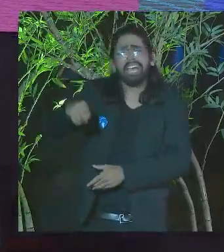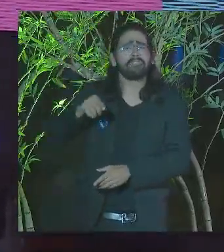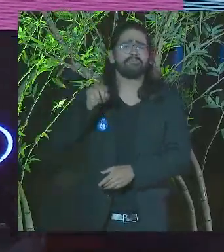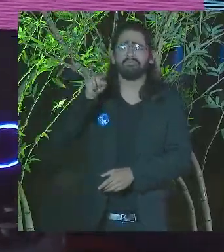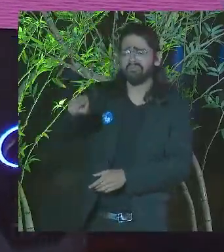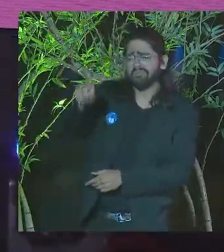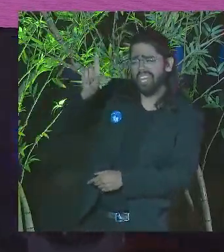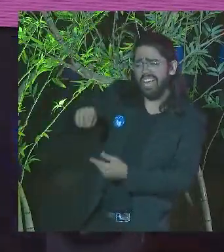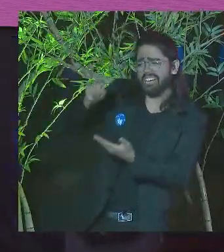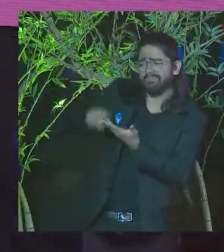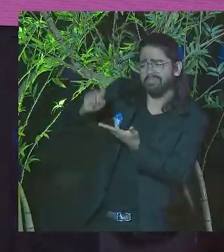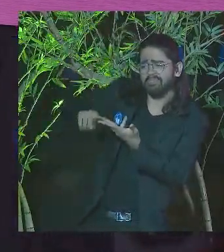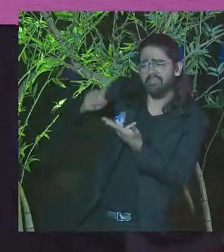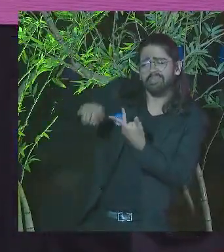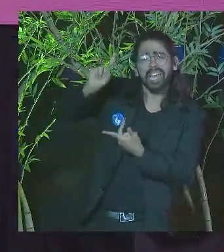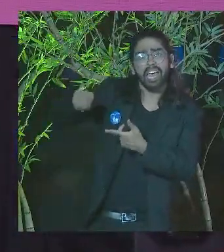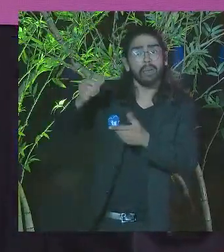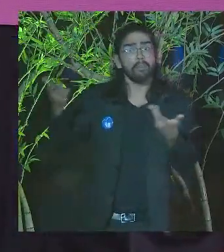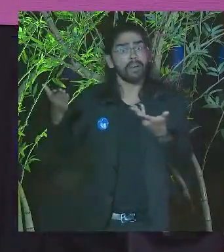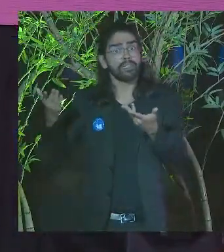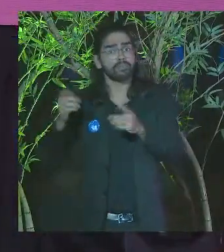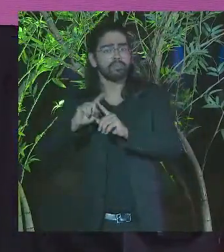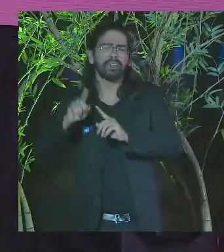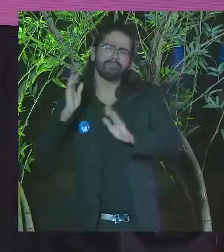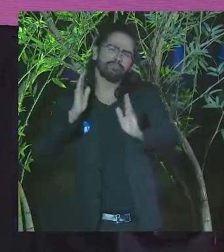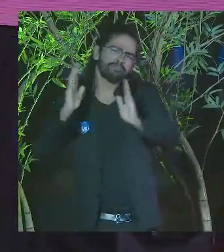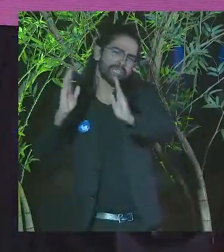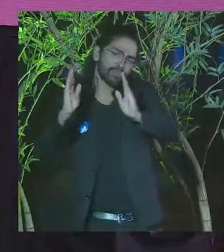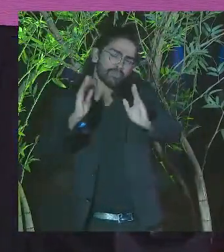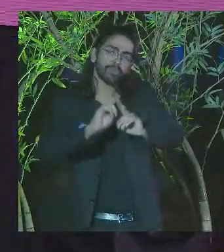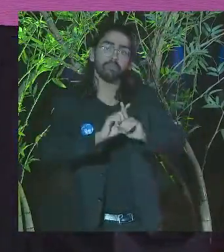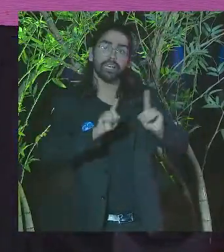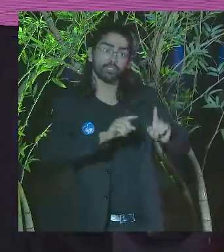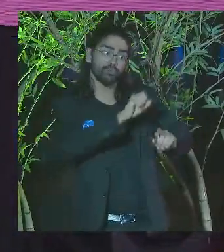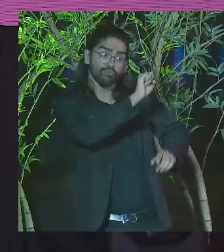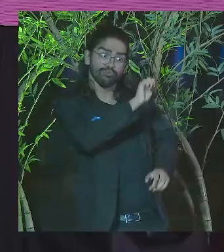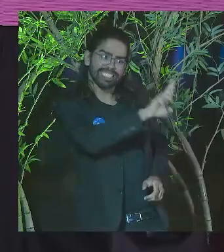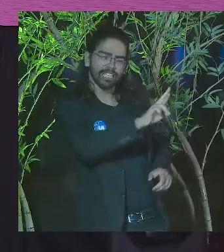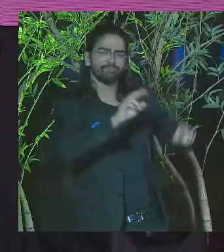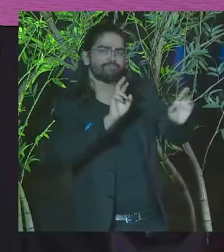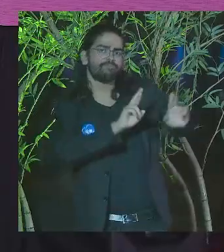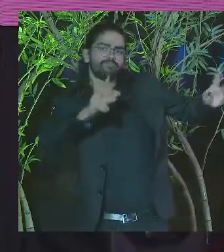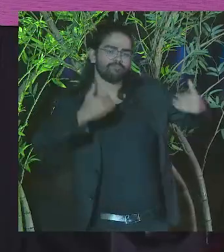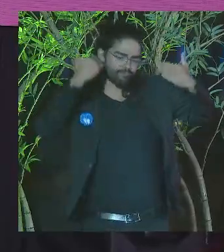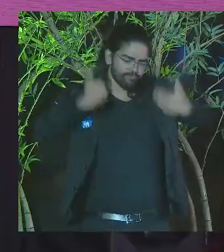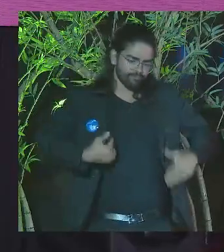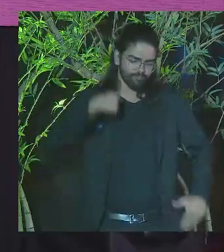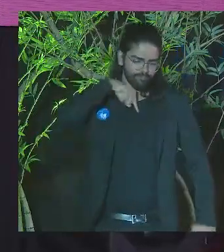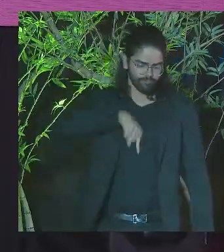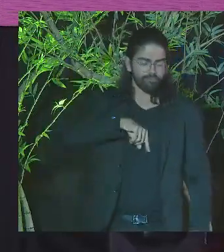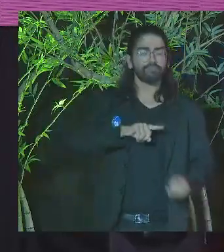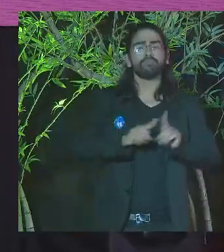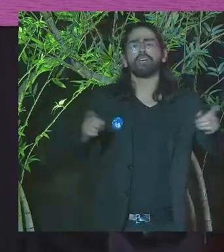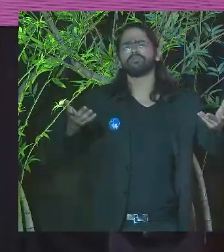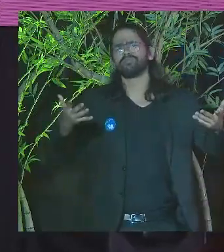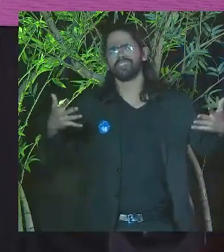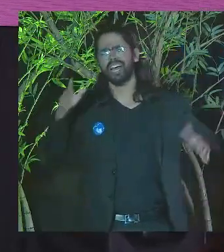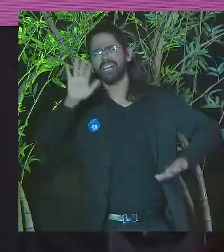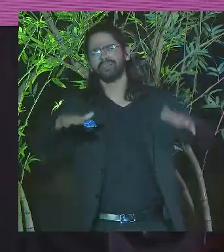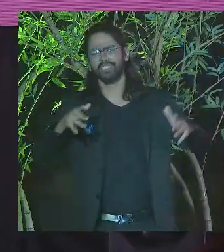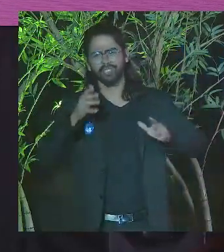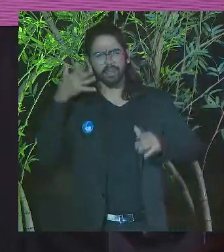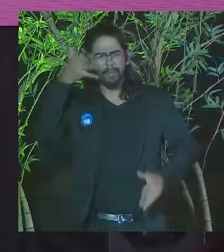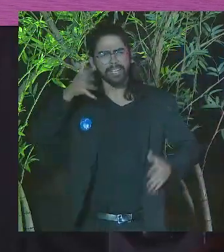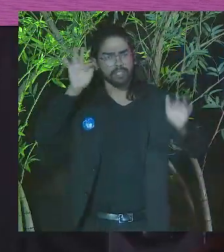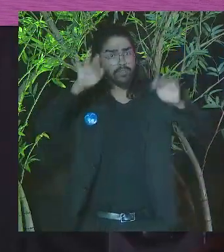partir das suas identidades e vivências, mas você está alguns papéis. Então, para acabar com essas confusões que sempre acontecem no final